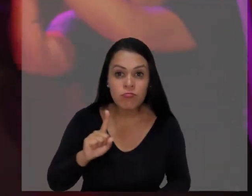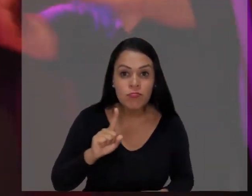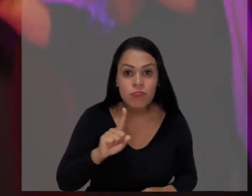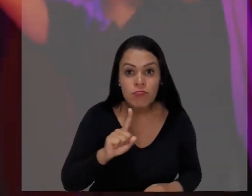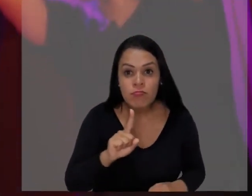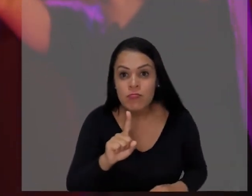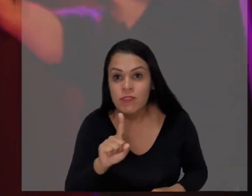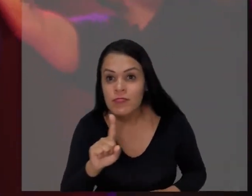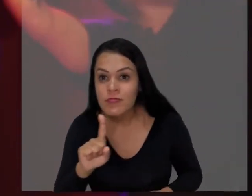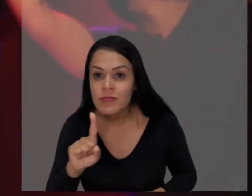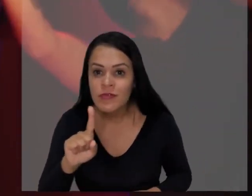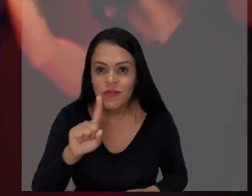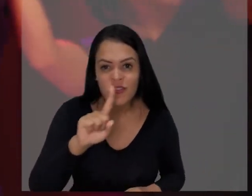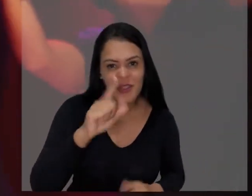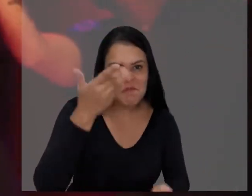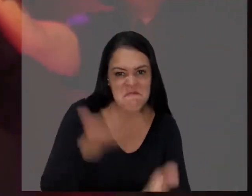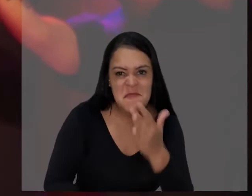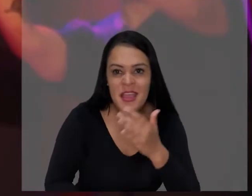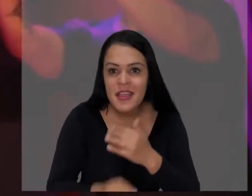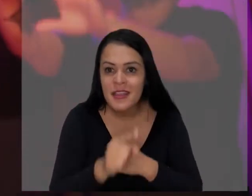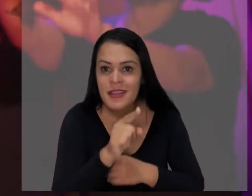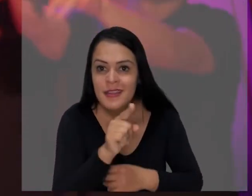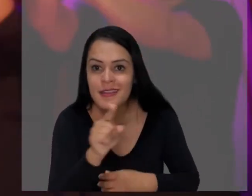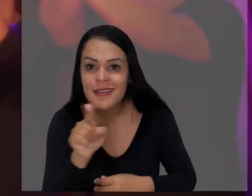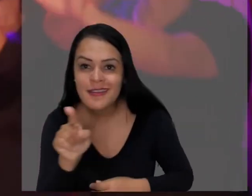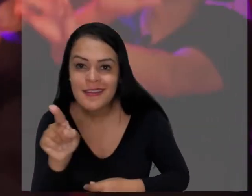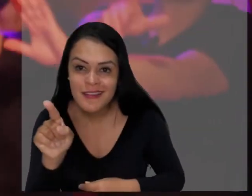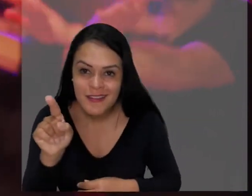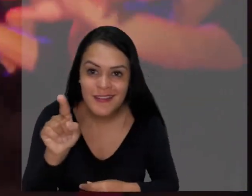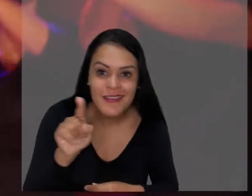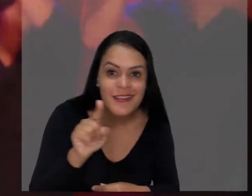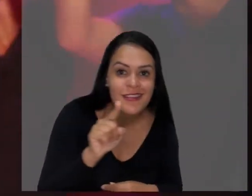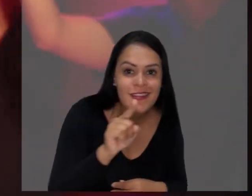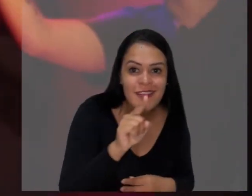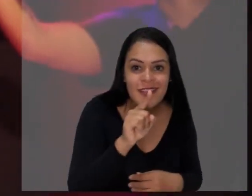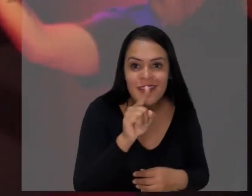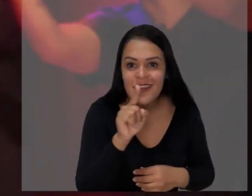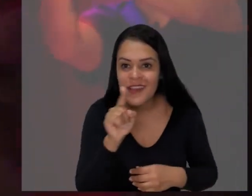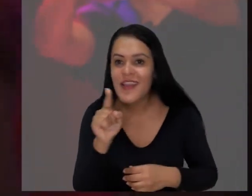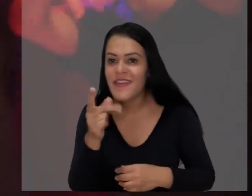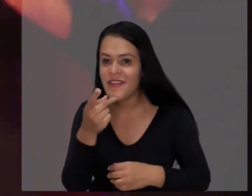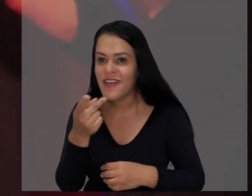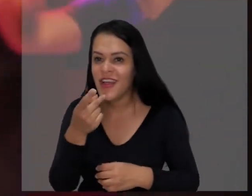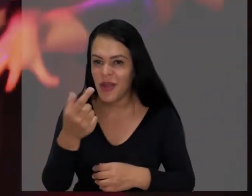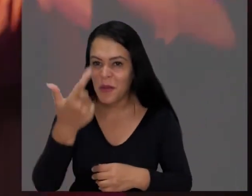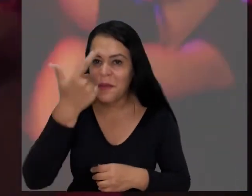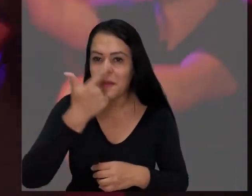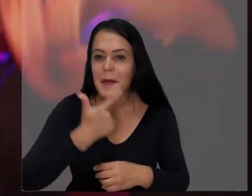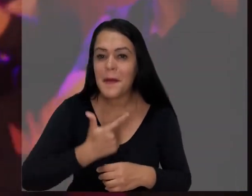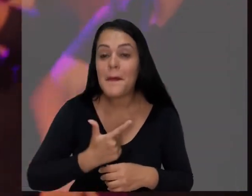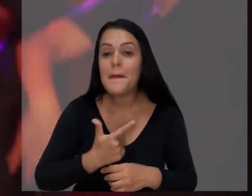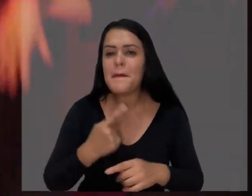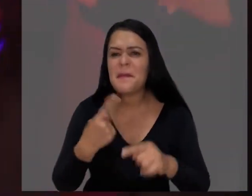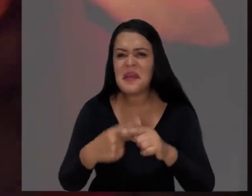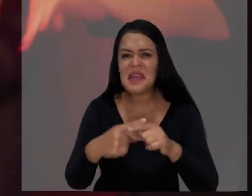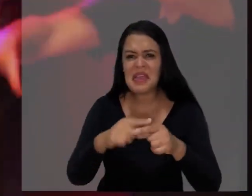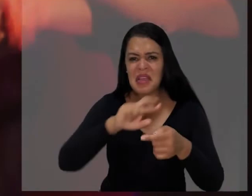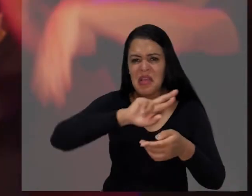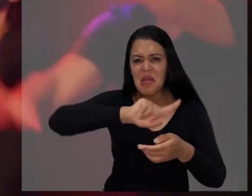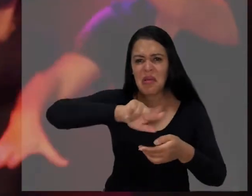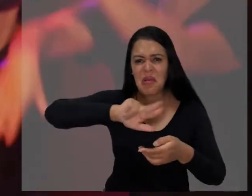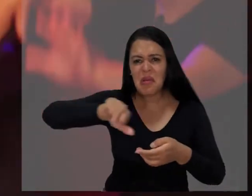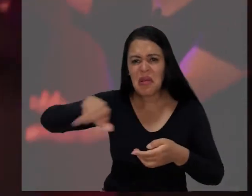te ensino o desapego. Me chamam de fútil, mas pra que tanta